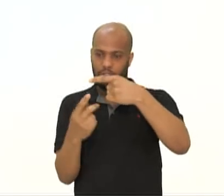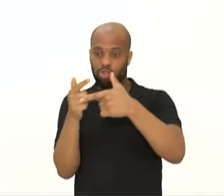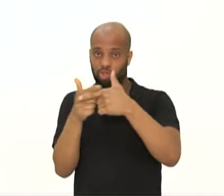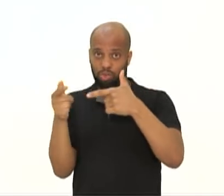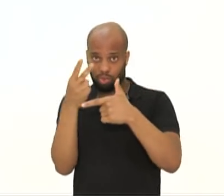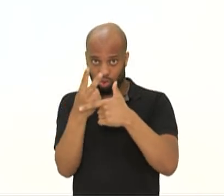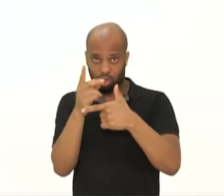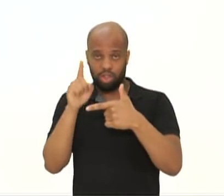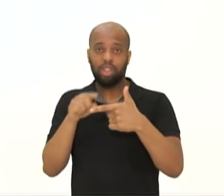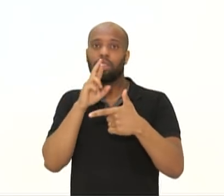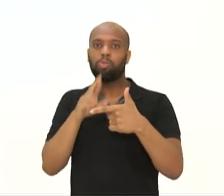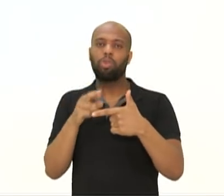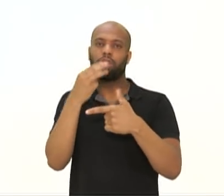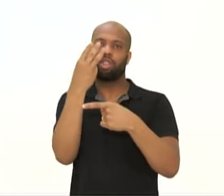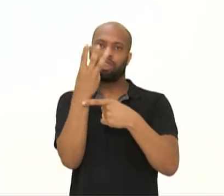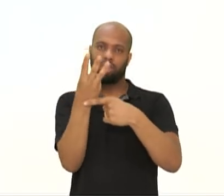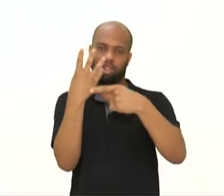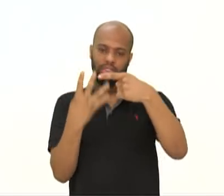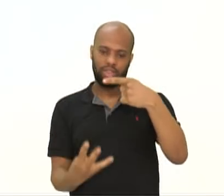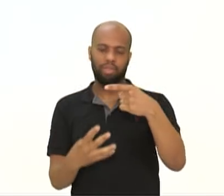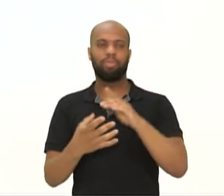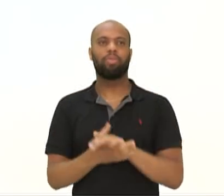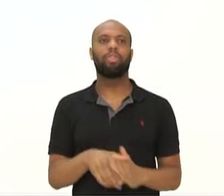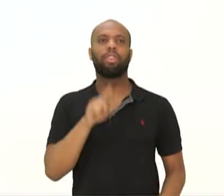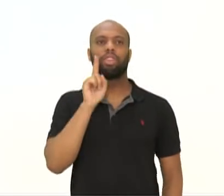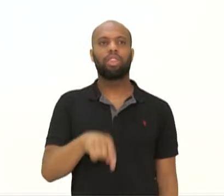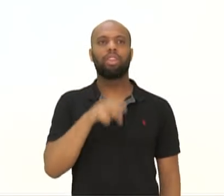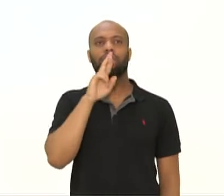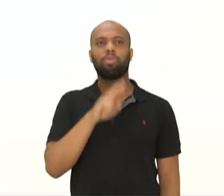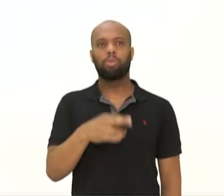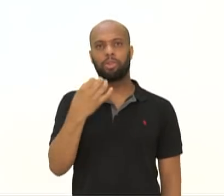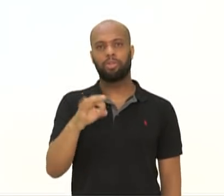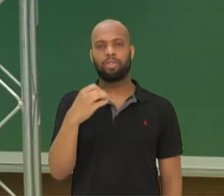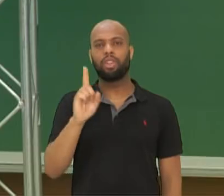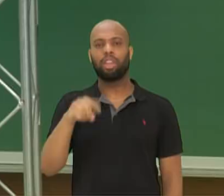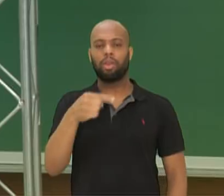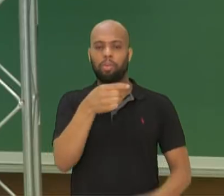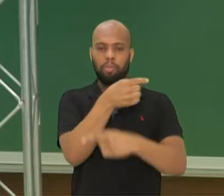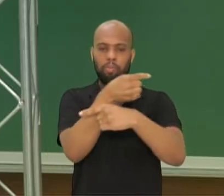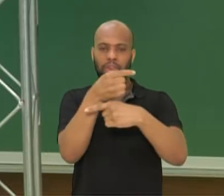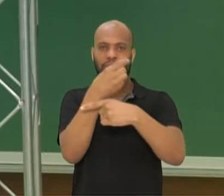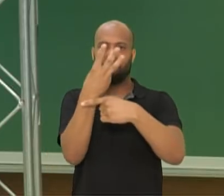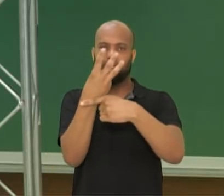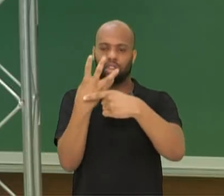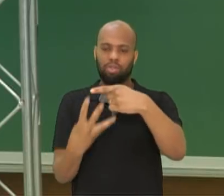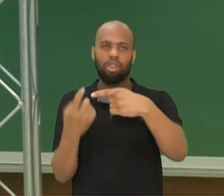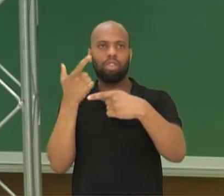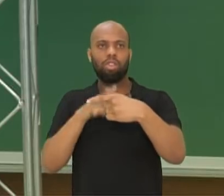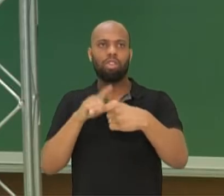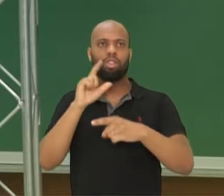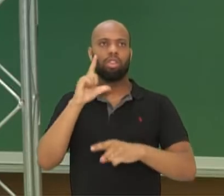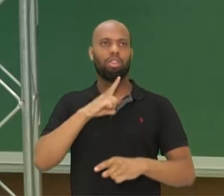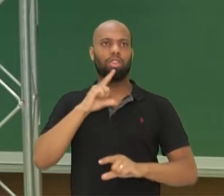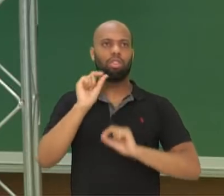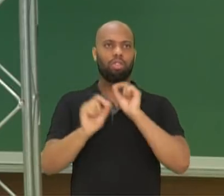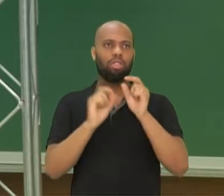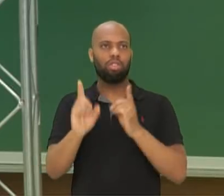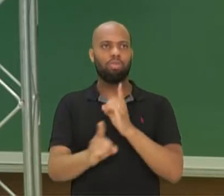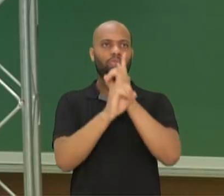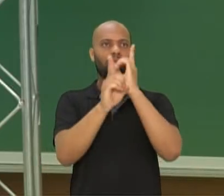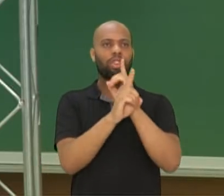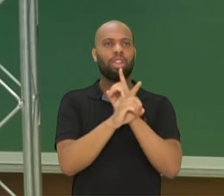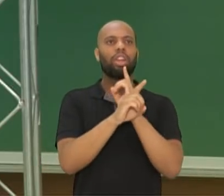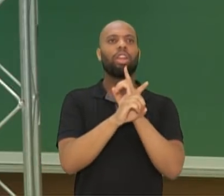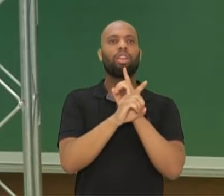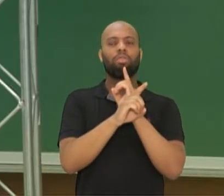quartos. Então a resposta correta aqui, menos 3 quartos, para eu chegar nessa valor